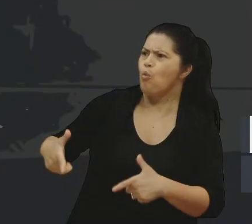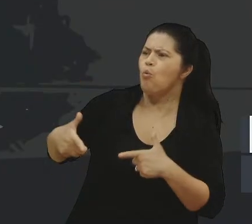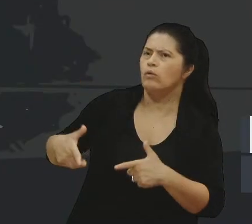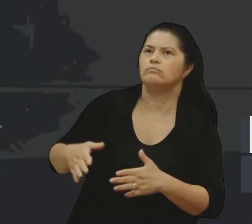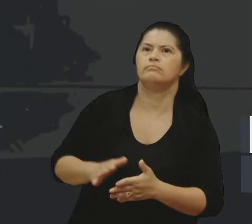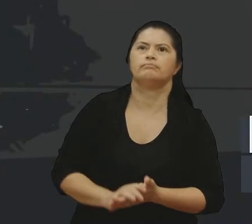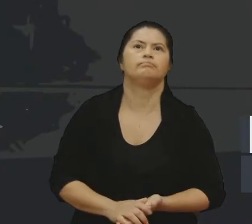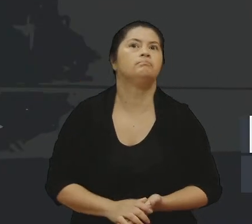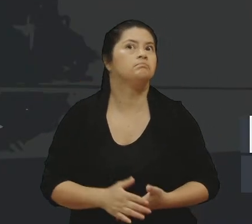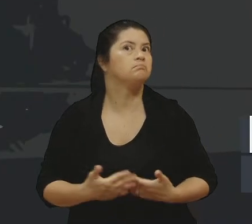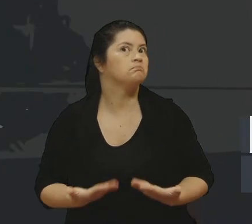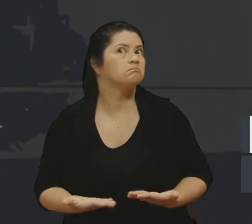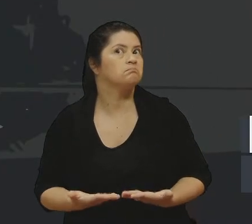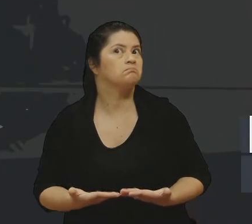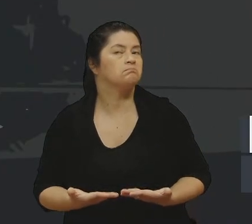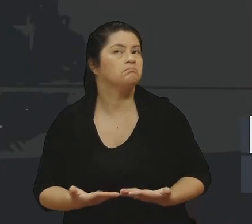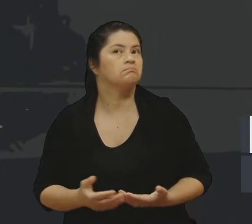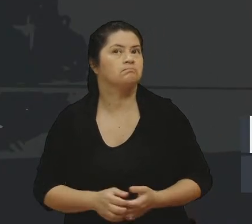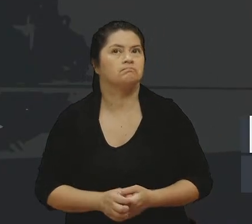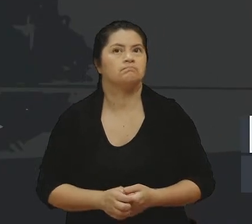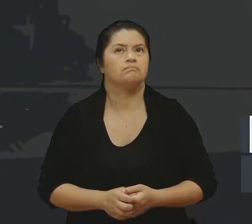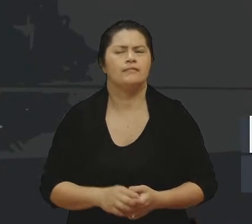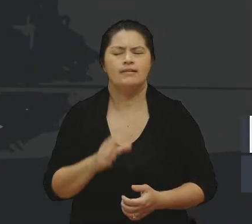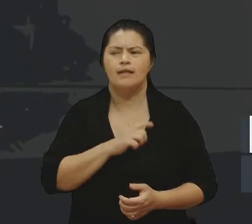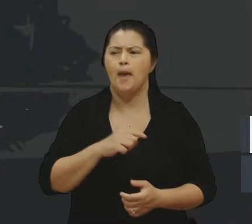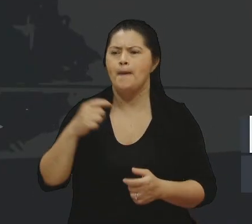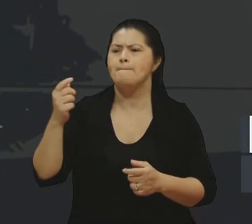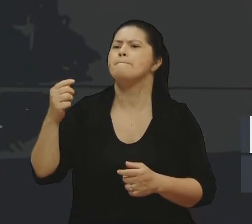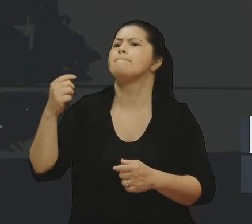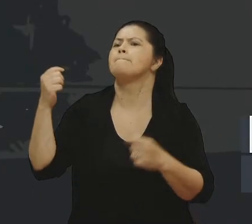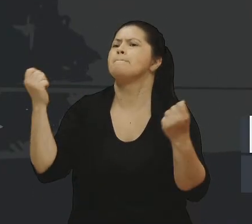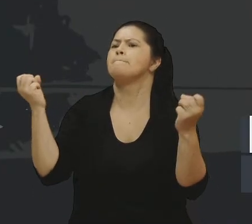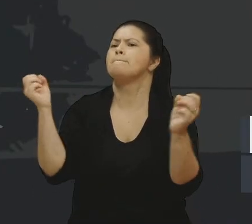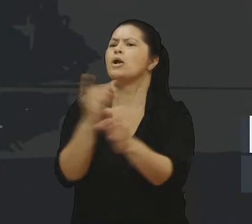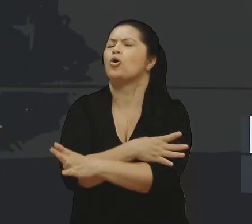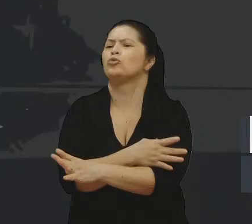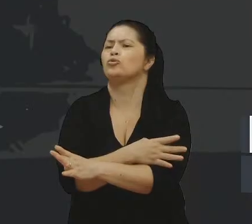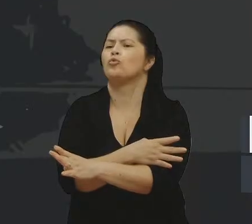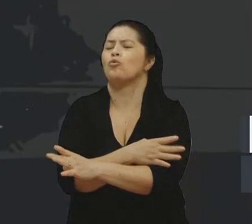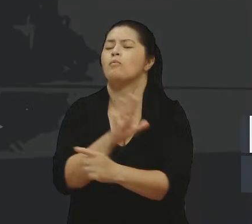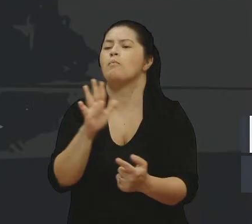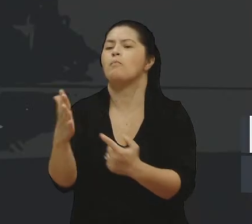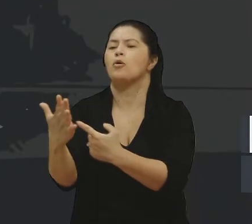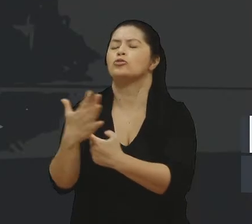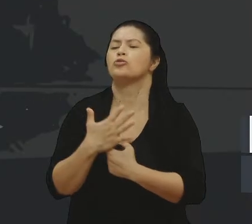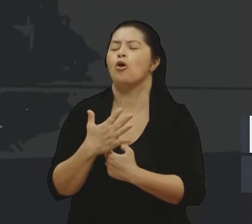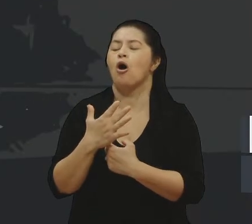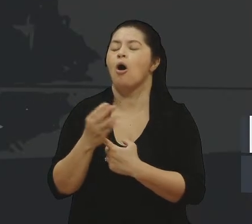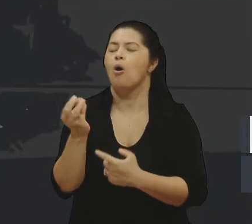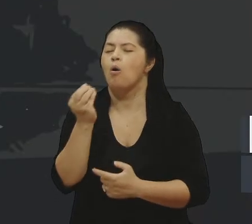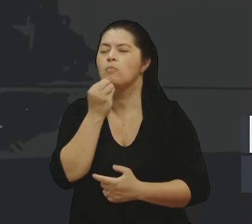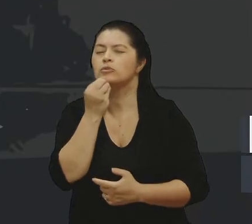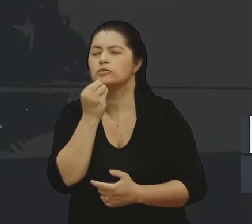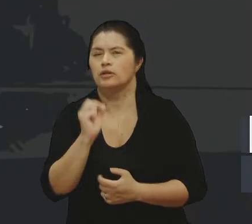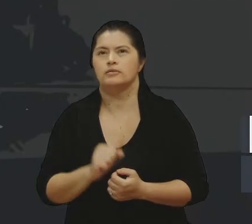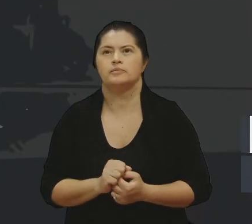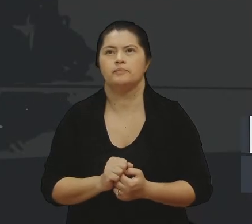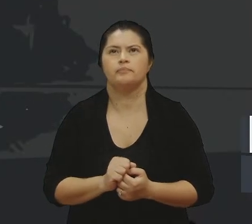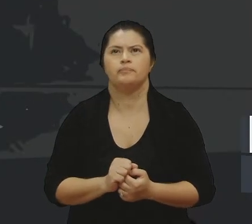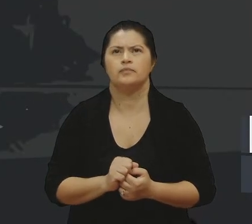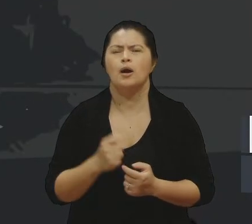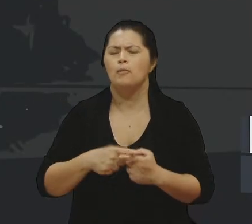provavelmente a sorte dele foi isso aí, ó. Esse cara estava preparado para quando apareceu a oportunidade. Por que vocês acham que a Tudo em Grãos deu